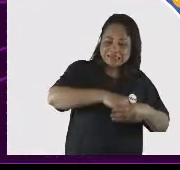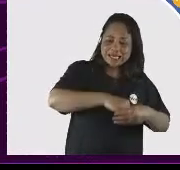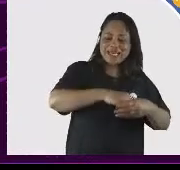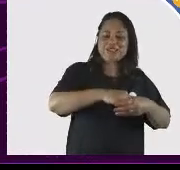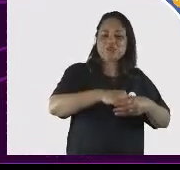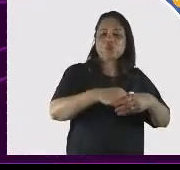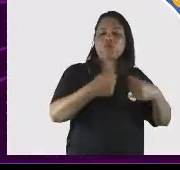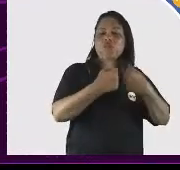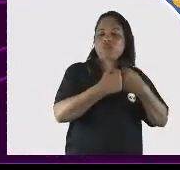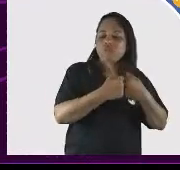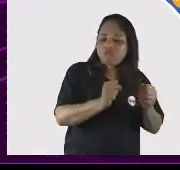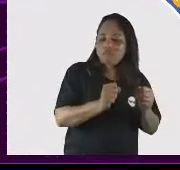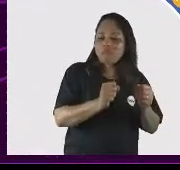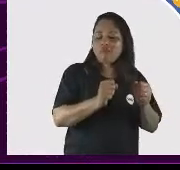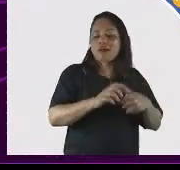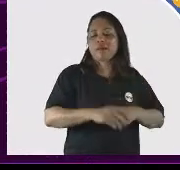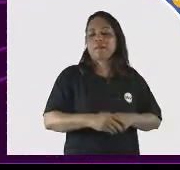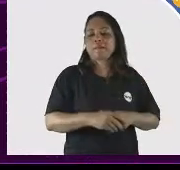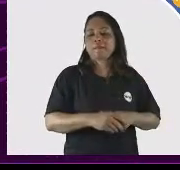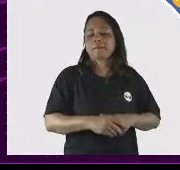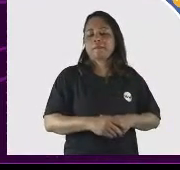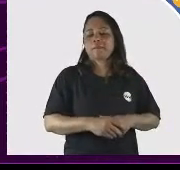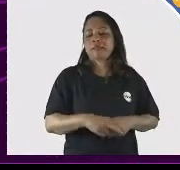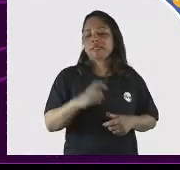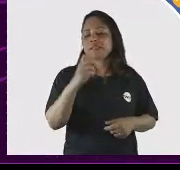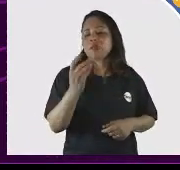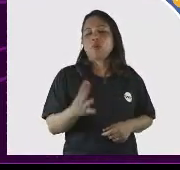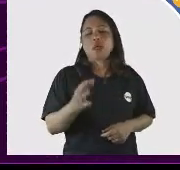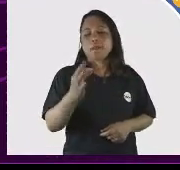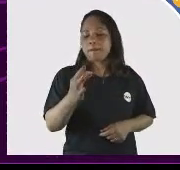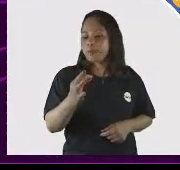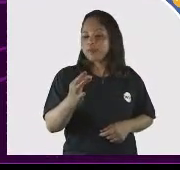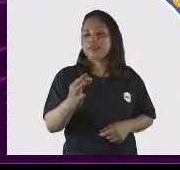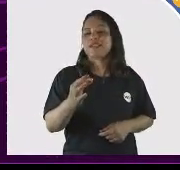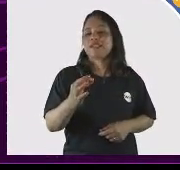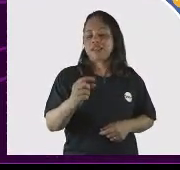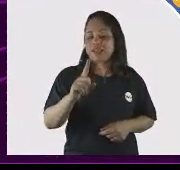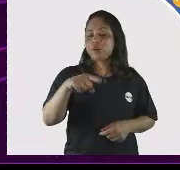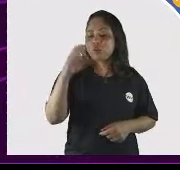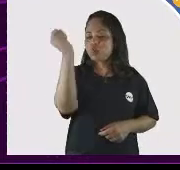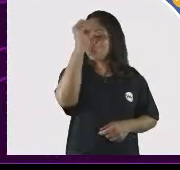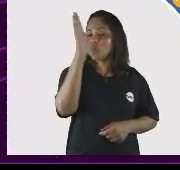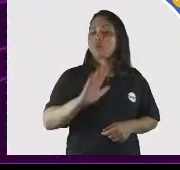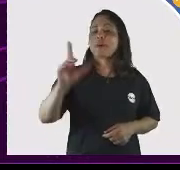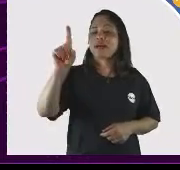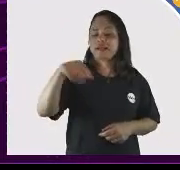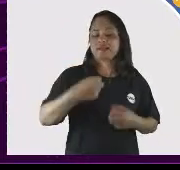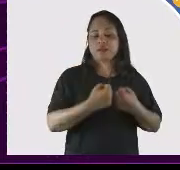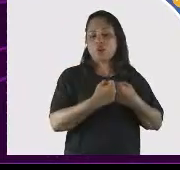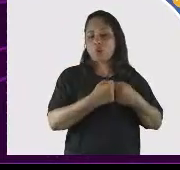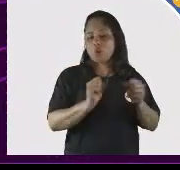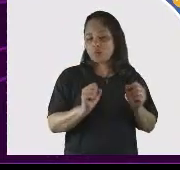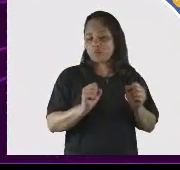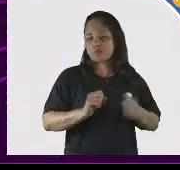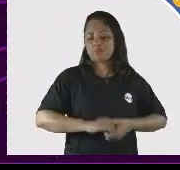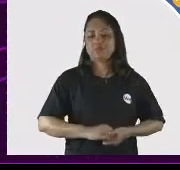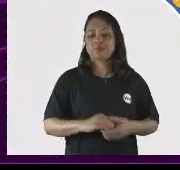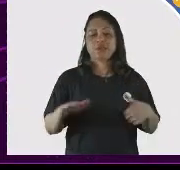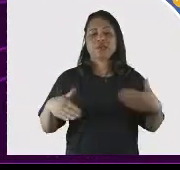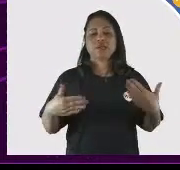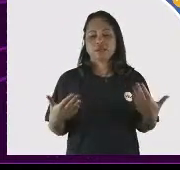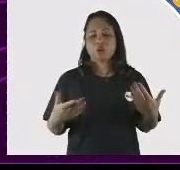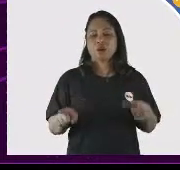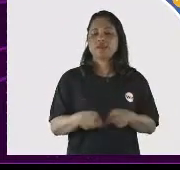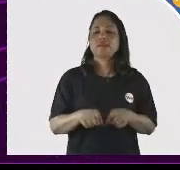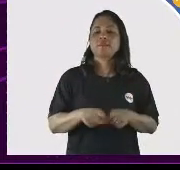de ônibus do Brasil representa cinquenta por cento de todo o mercado praticamente e e